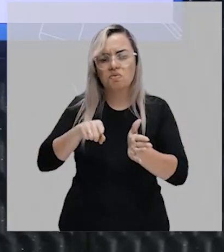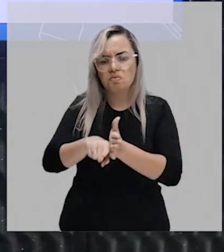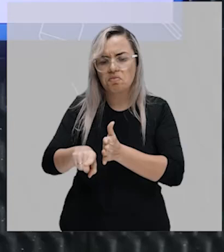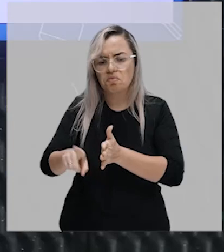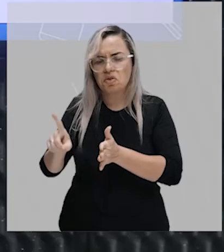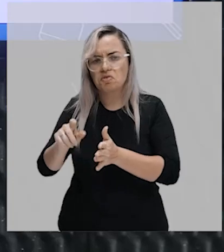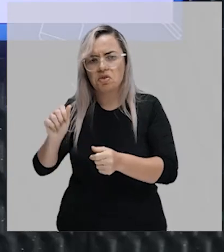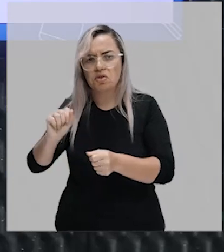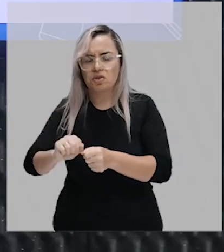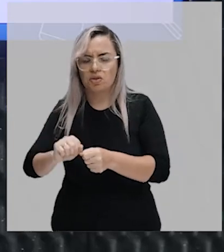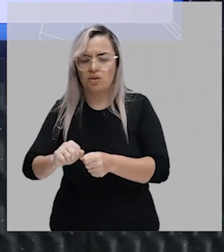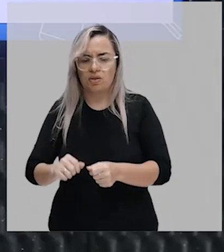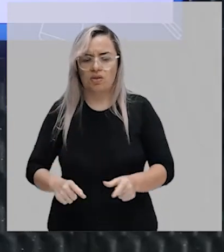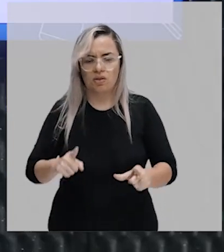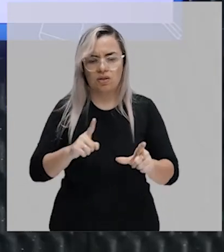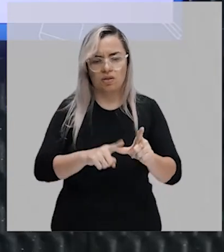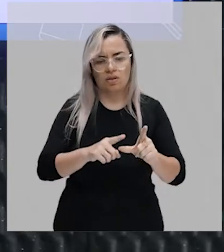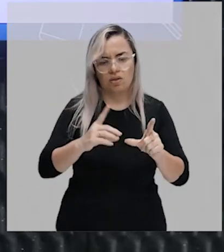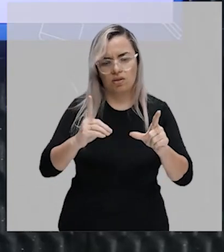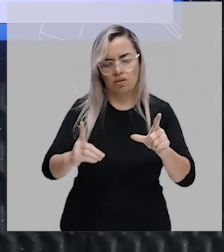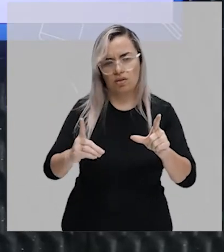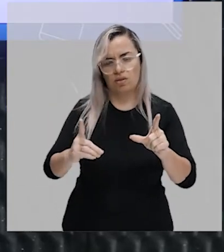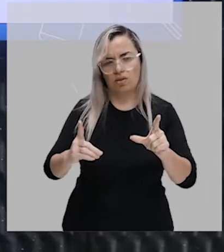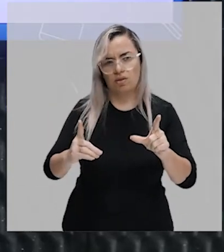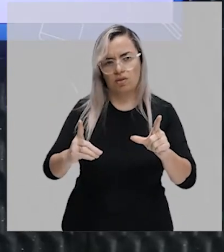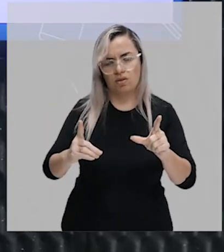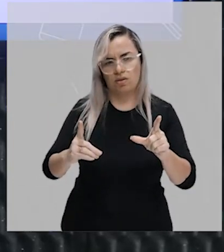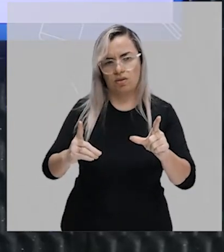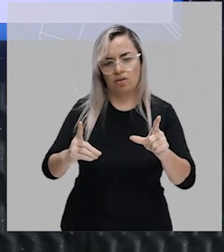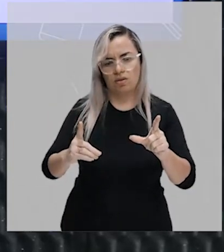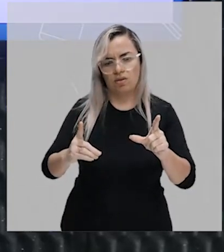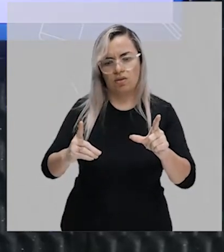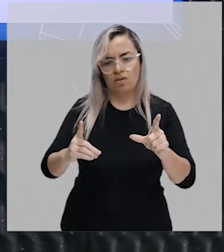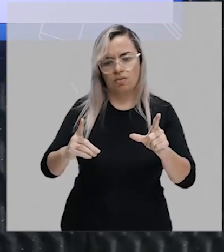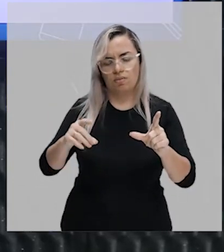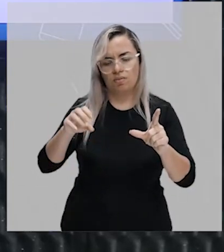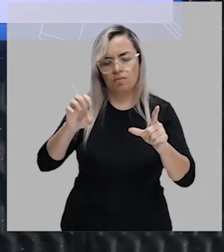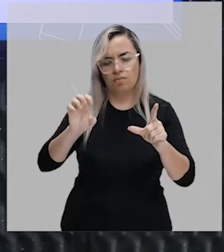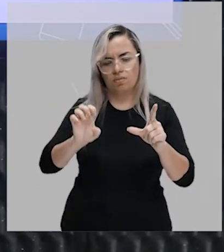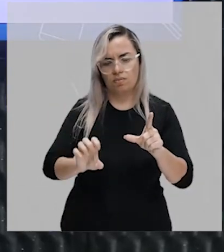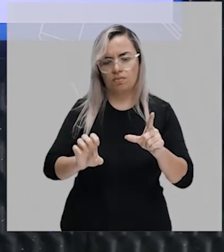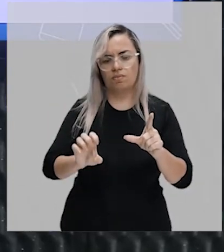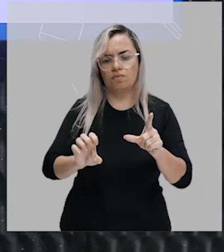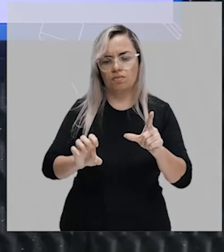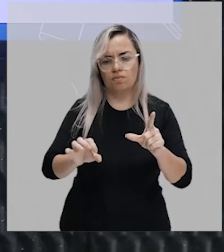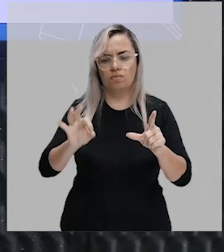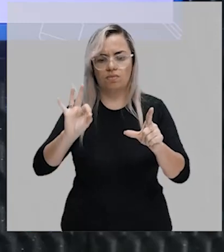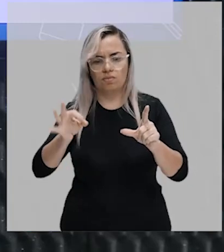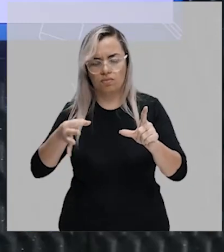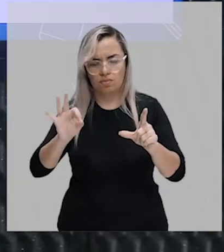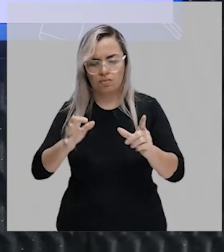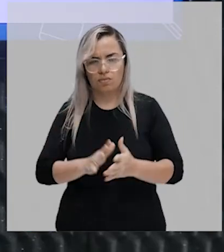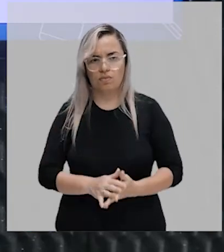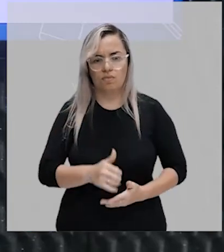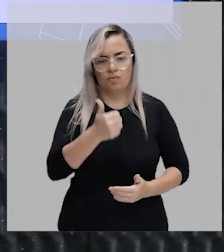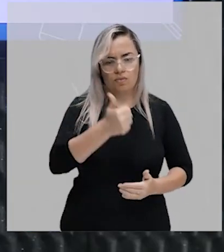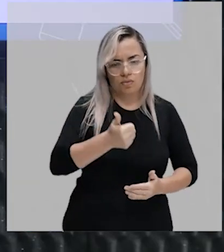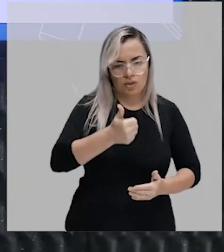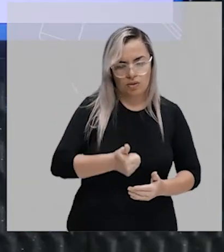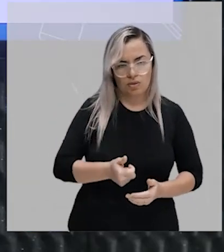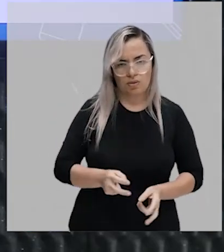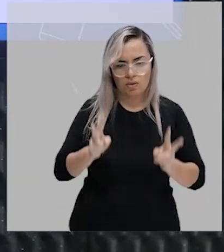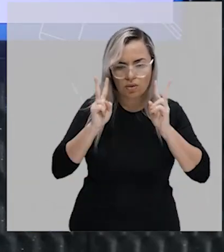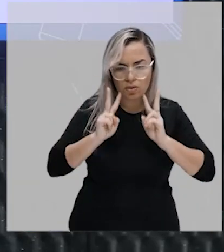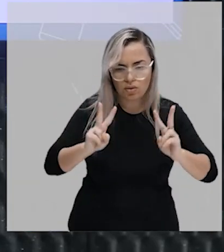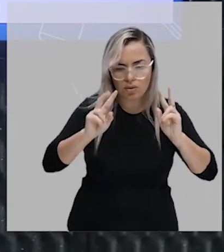questionamento? Então, não vai ser a letra D e por eliminação a gente chega à letra E. Então, primeiro você